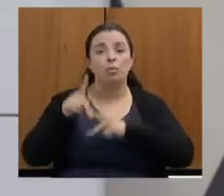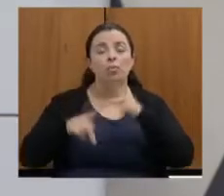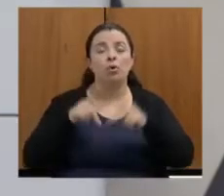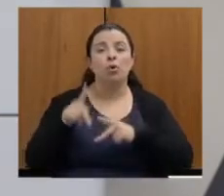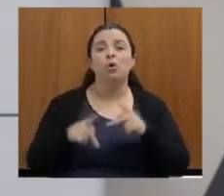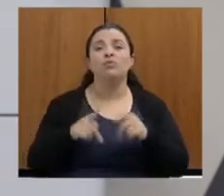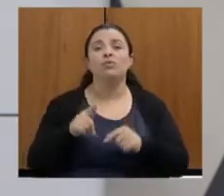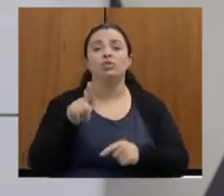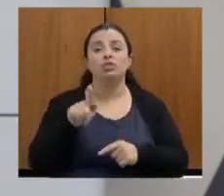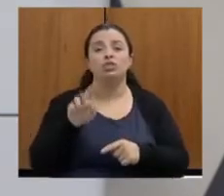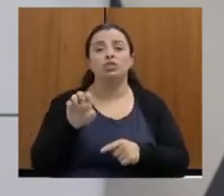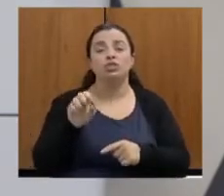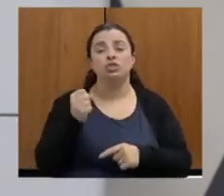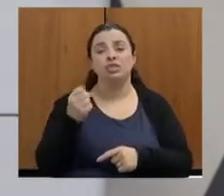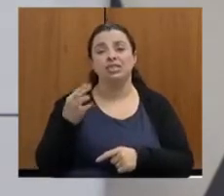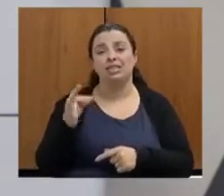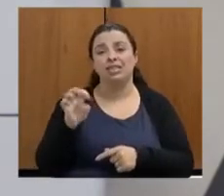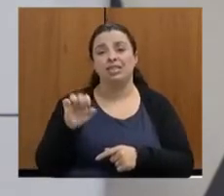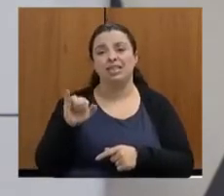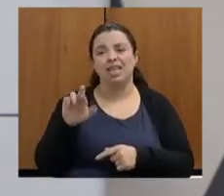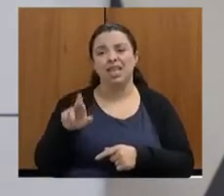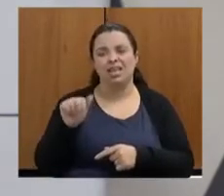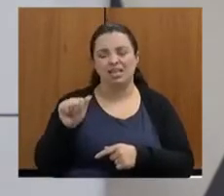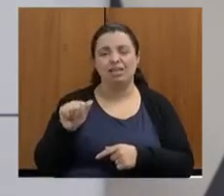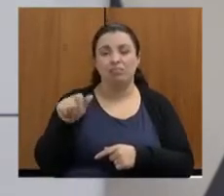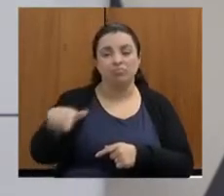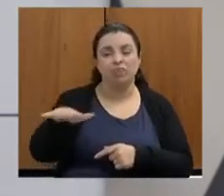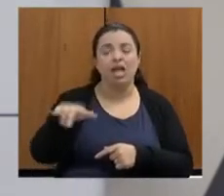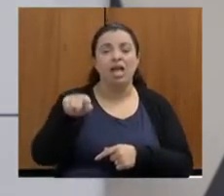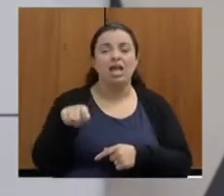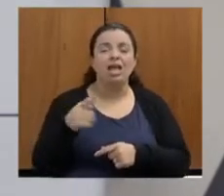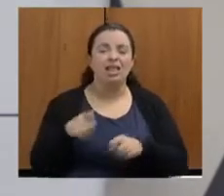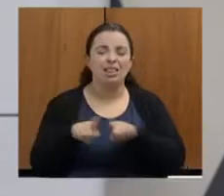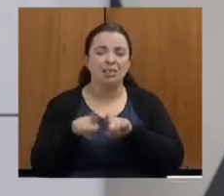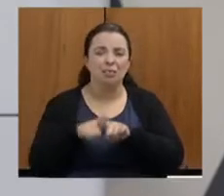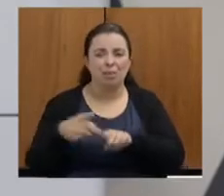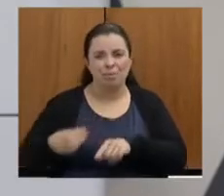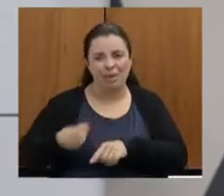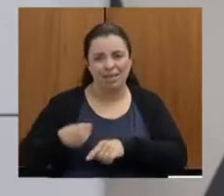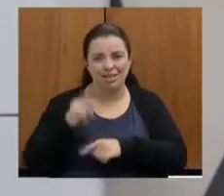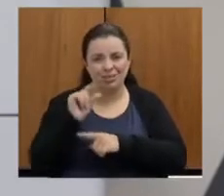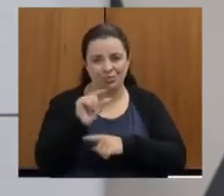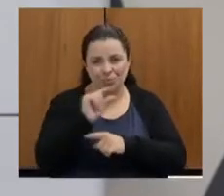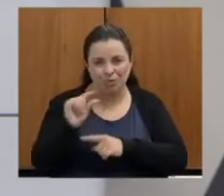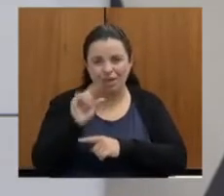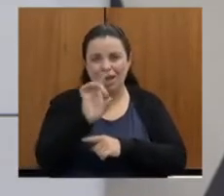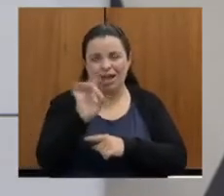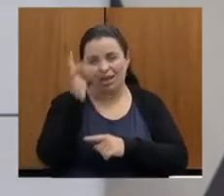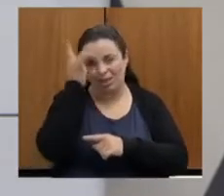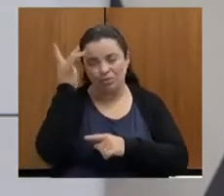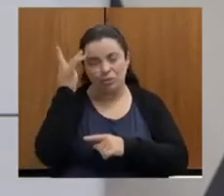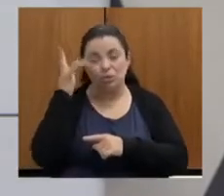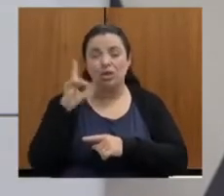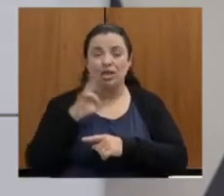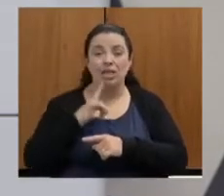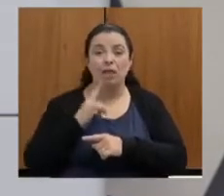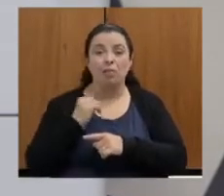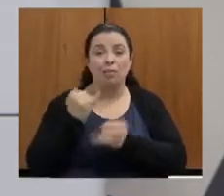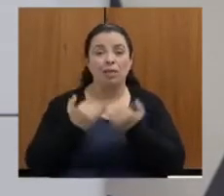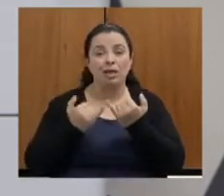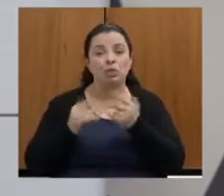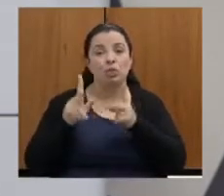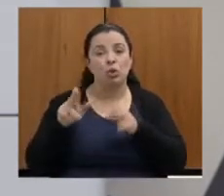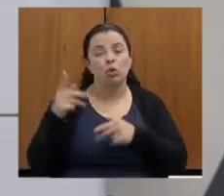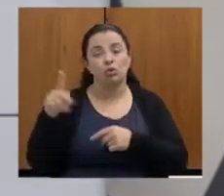que é um pouquinho da história de todo mundo que tá aqui né Eu acho que a grande parte vocês que estão aqui hoje estão passando por situações semelhantes Mas tem uma